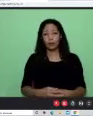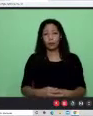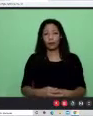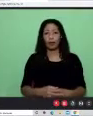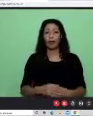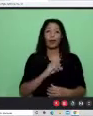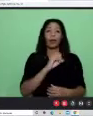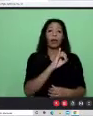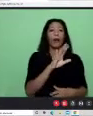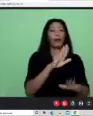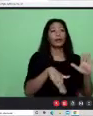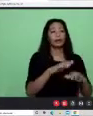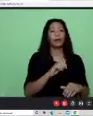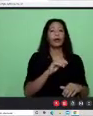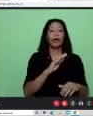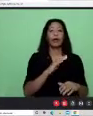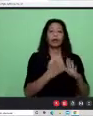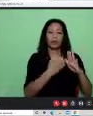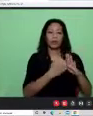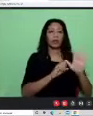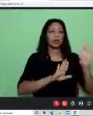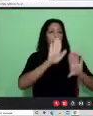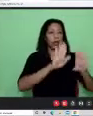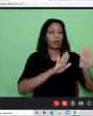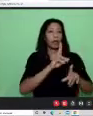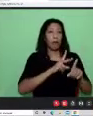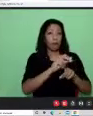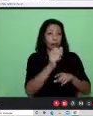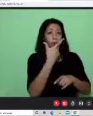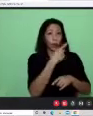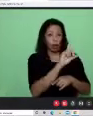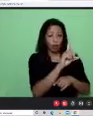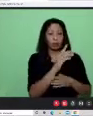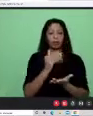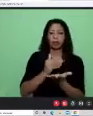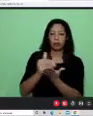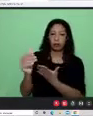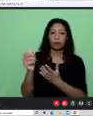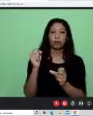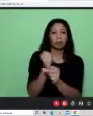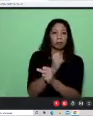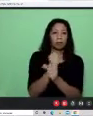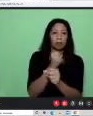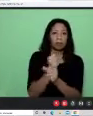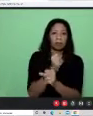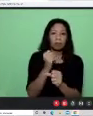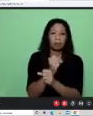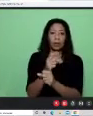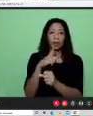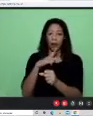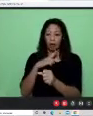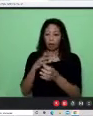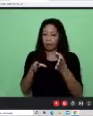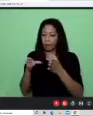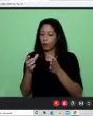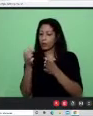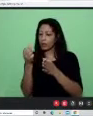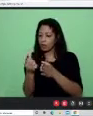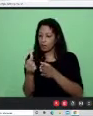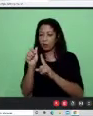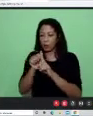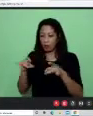uma empresa venceu uma licitação, se ela deu início à obra e ela tem 6 meses para concluir, ela não